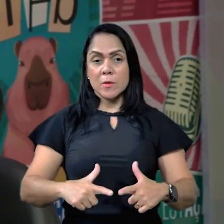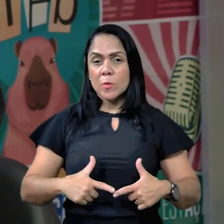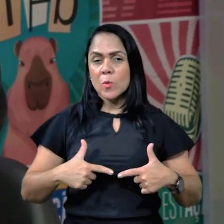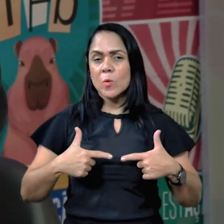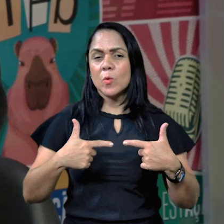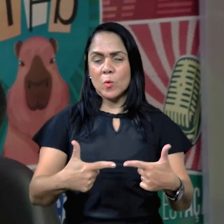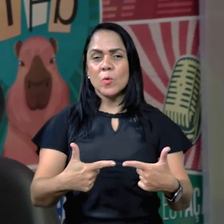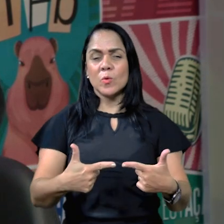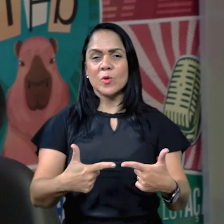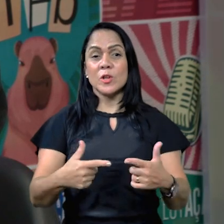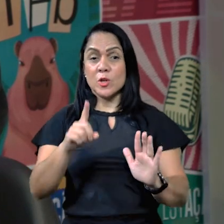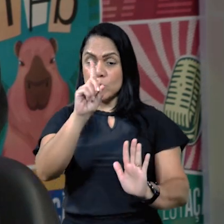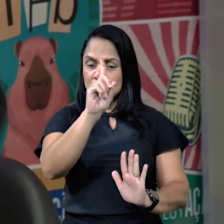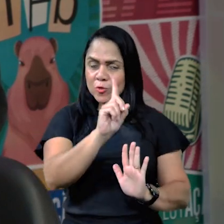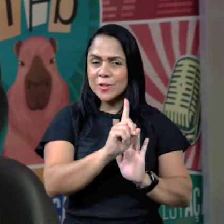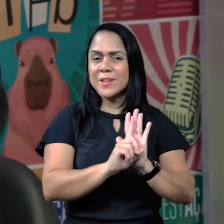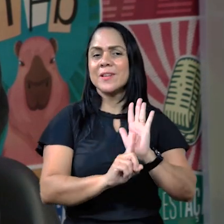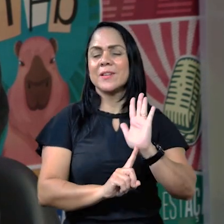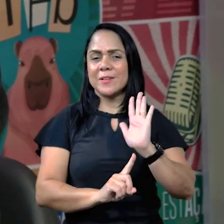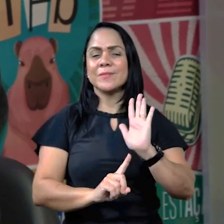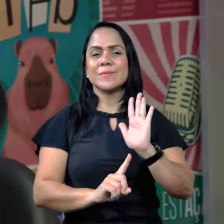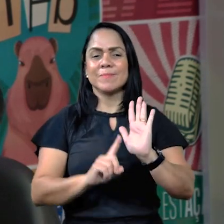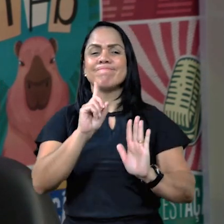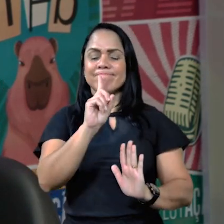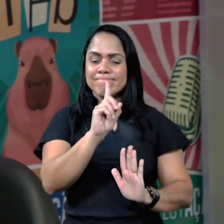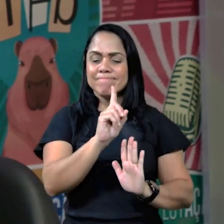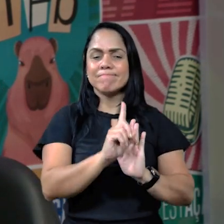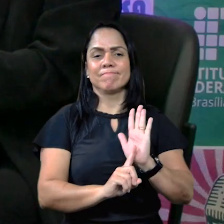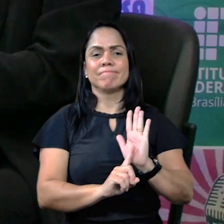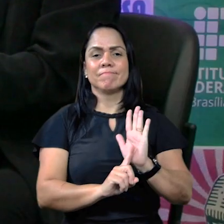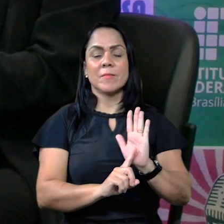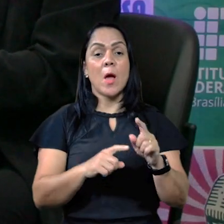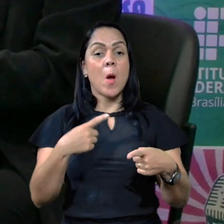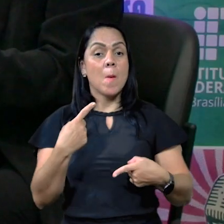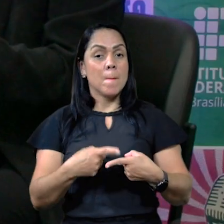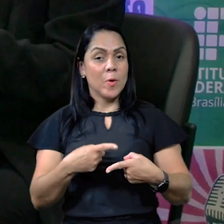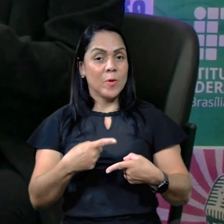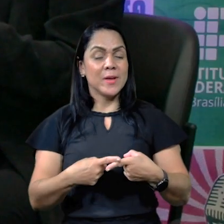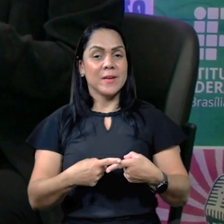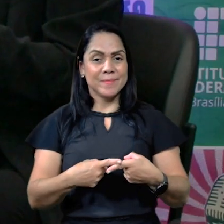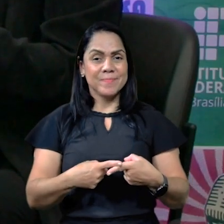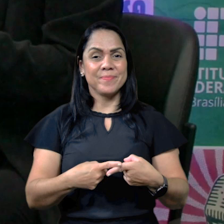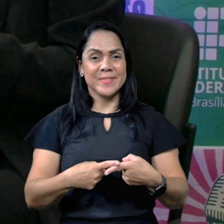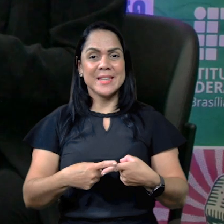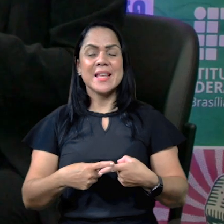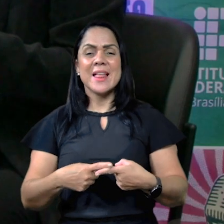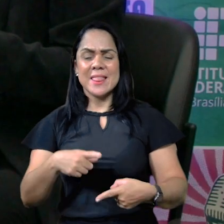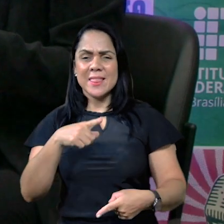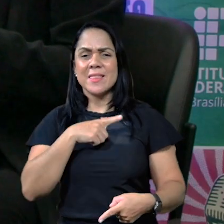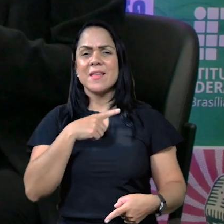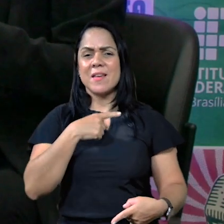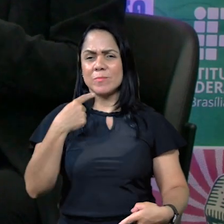que aquele direito permaneça sendo direito. exatamente. Porque a gente vive essas disputas